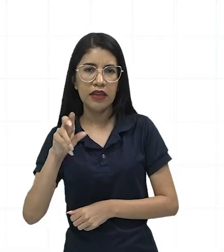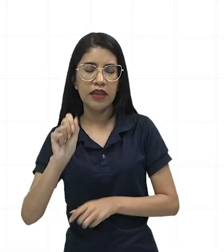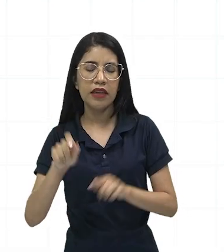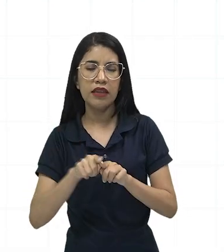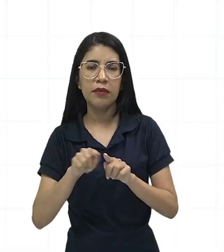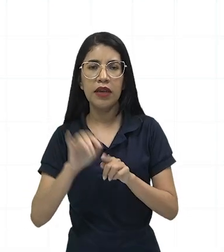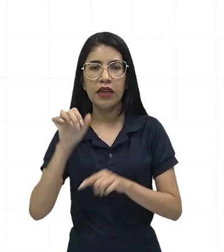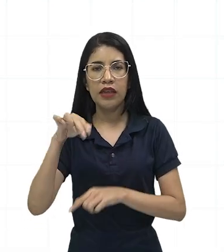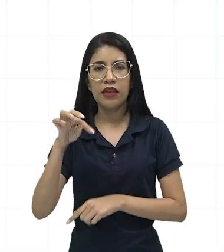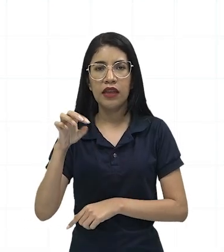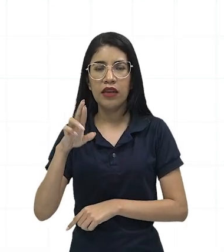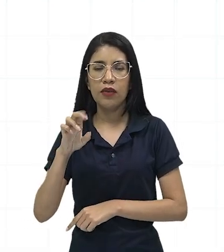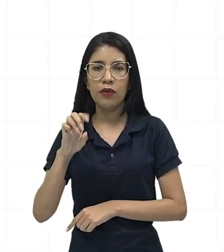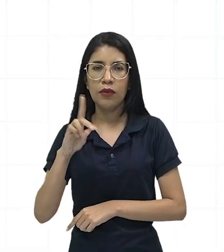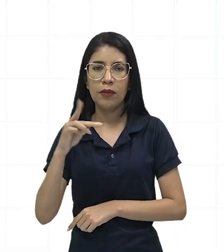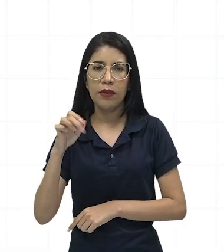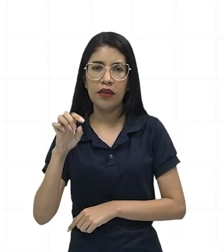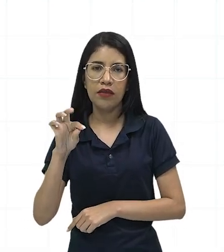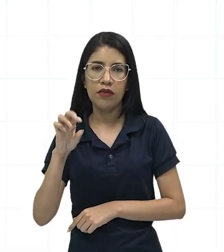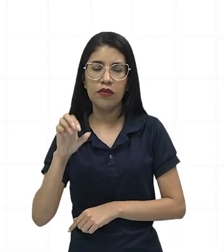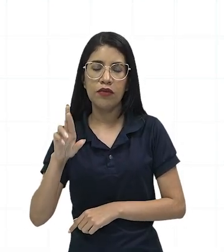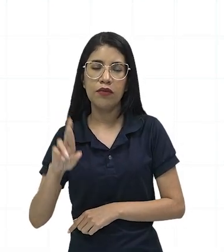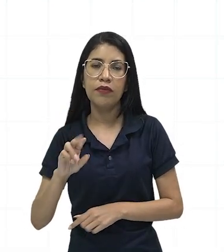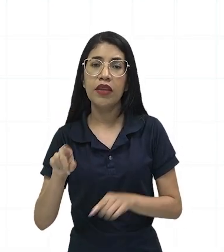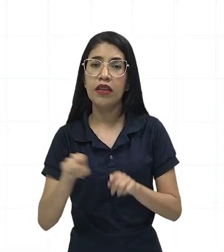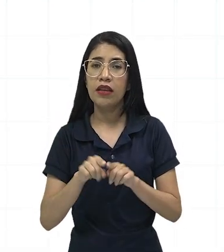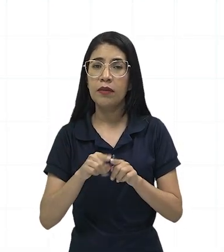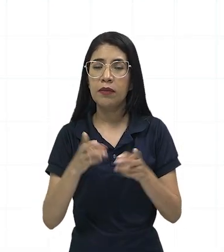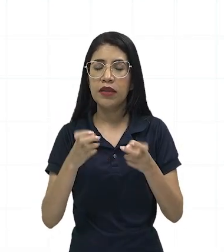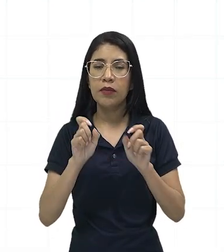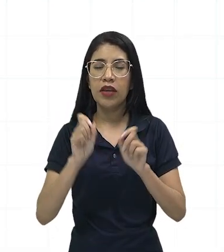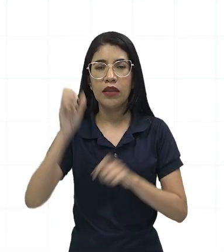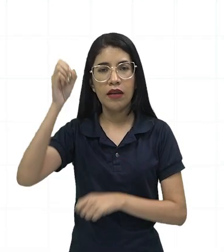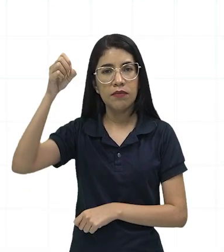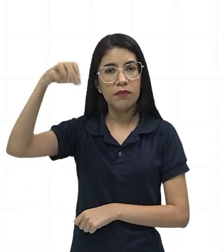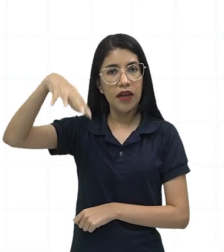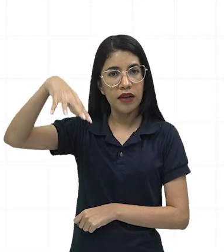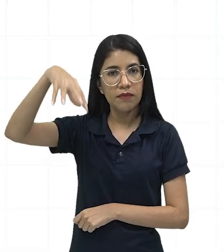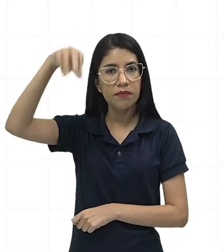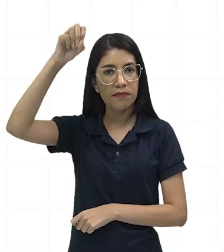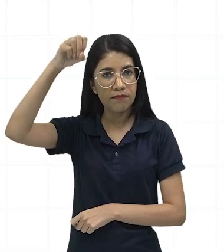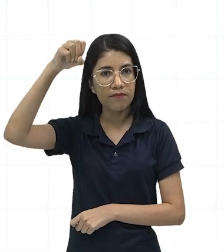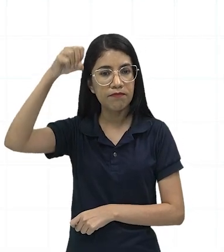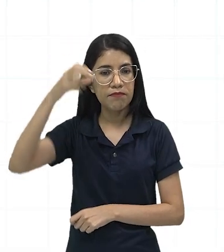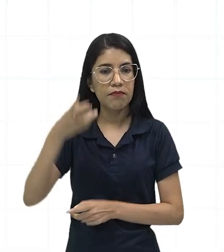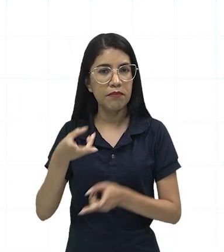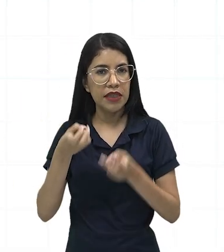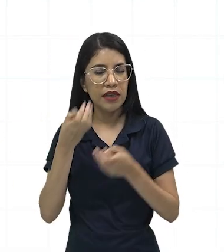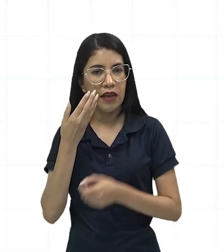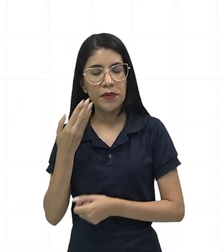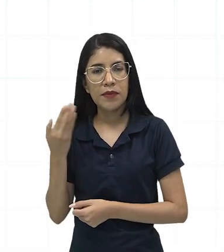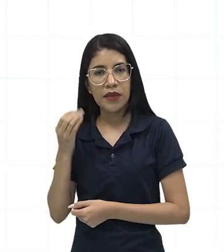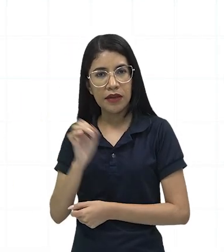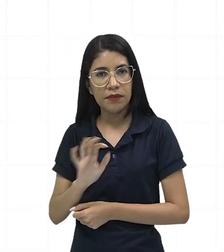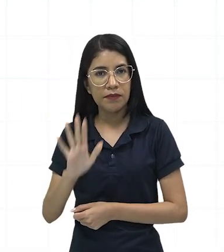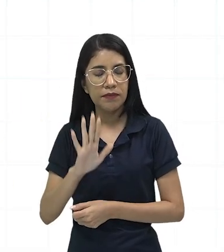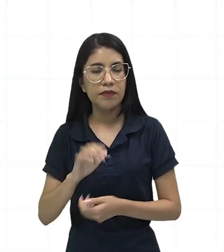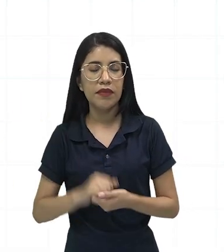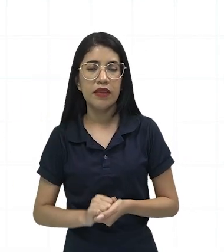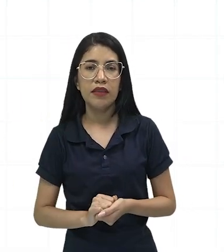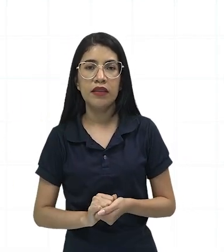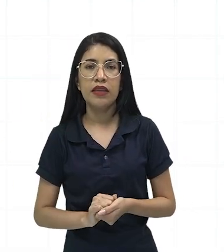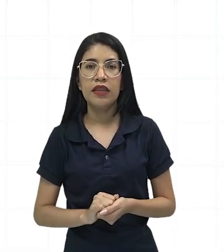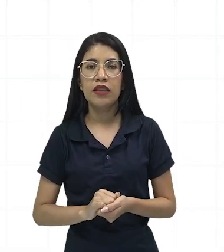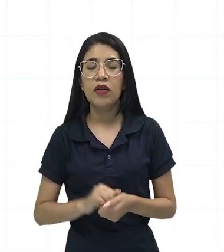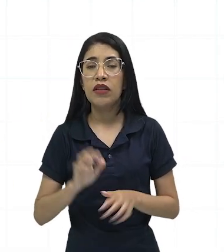E observem vocês que o interruptor serve para ligar e desligar a lâmpada, tá vendo? Olha só. Conforme eu ligo e